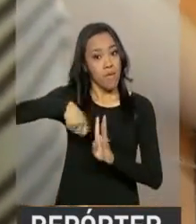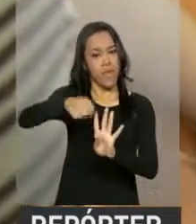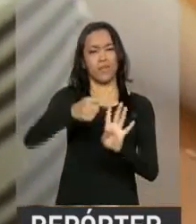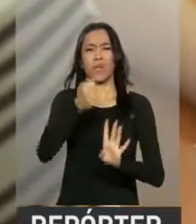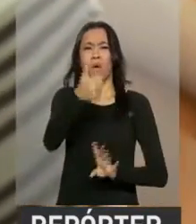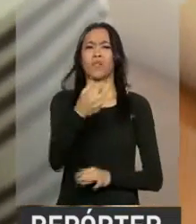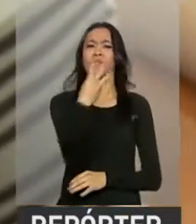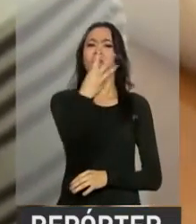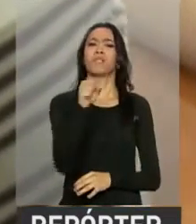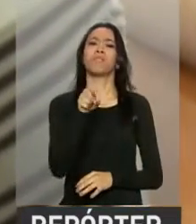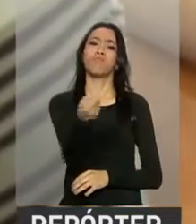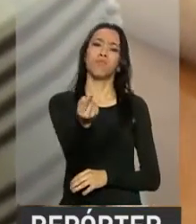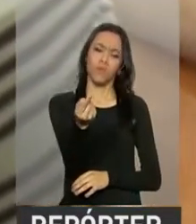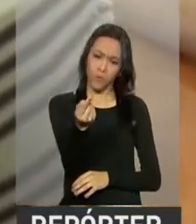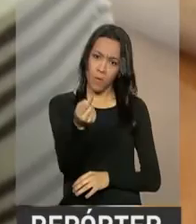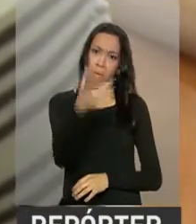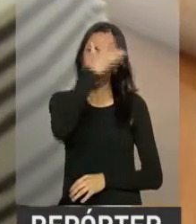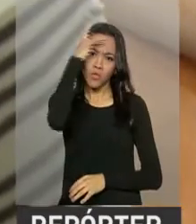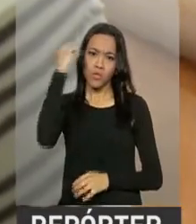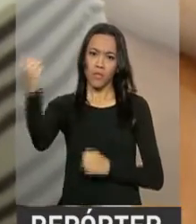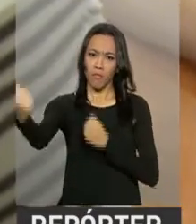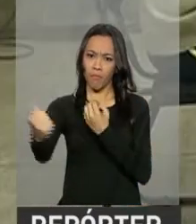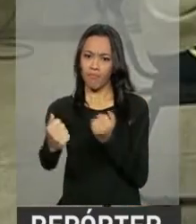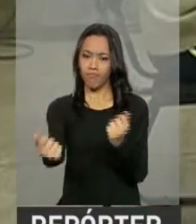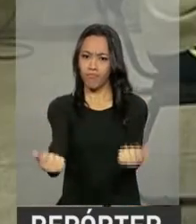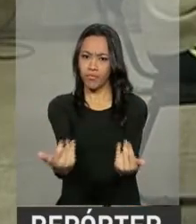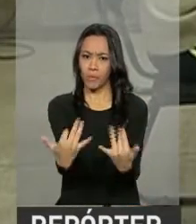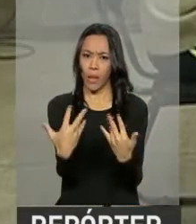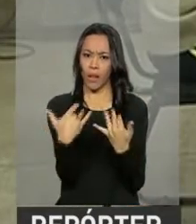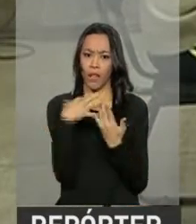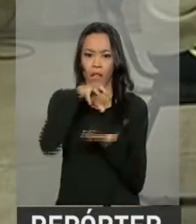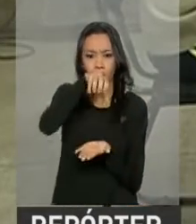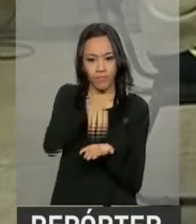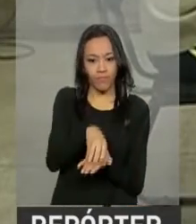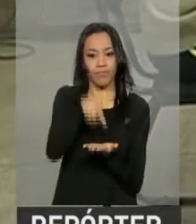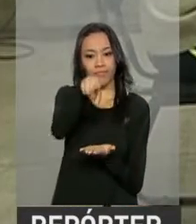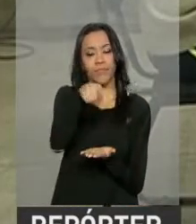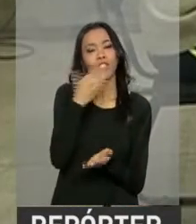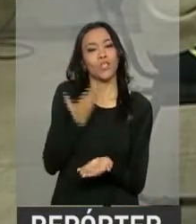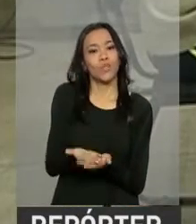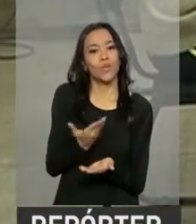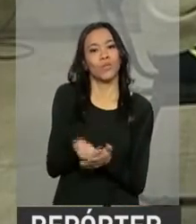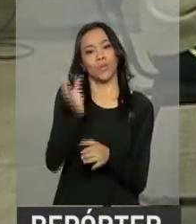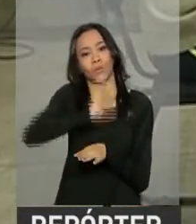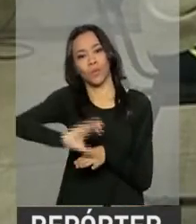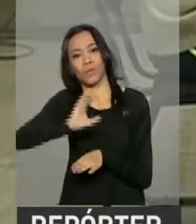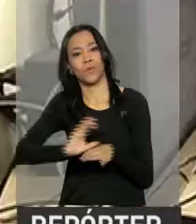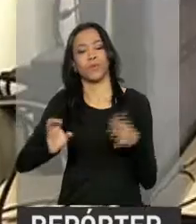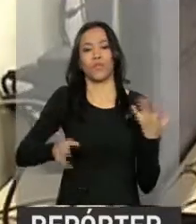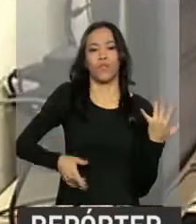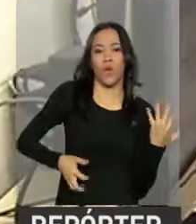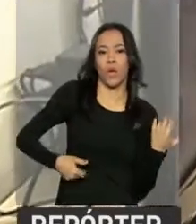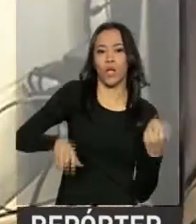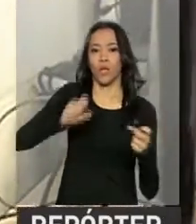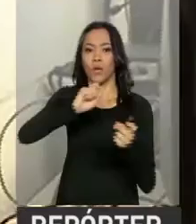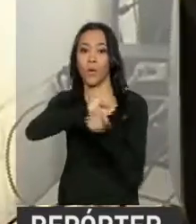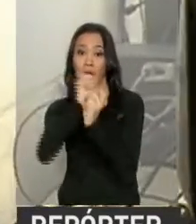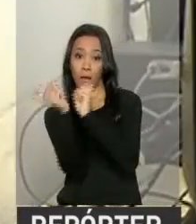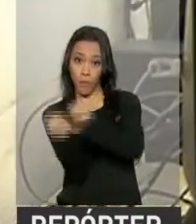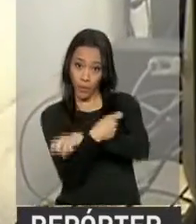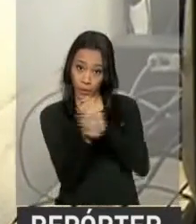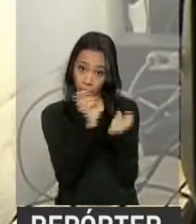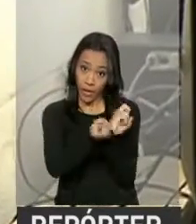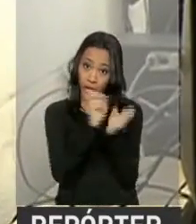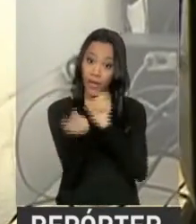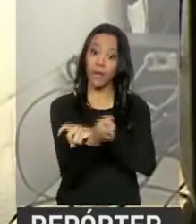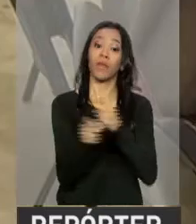passam pelo serviço de assistência social frequenta o de oficinas de violão a capoeira tem até centro de